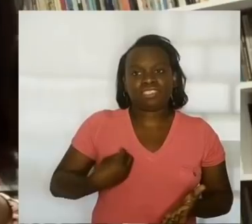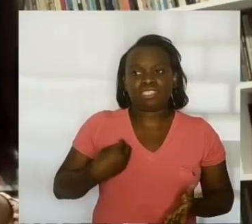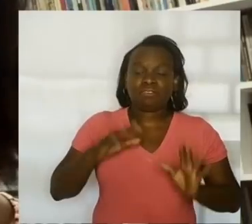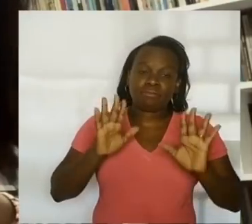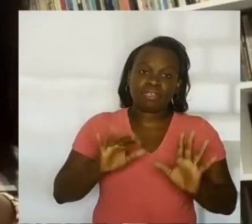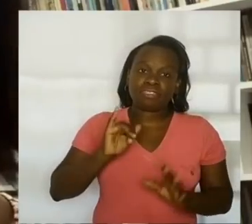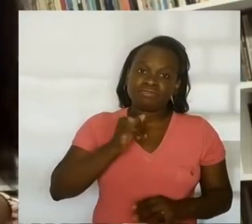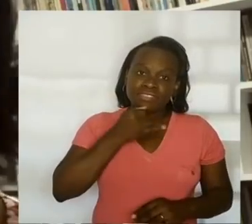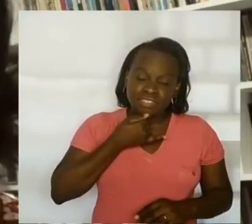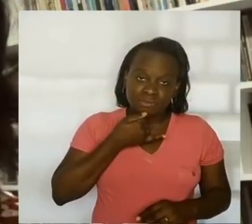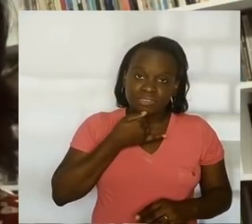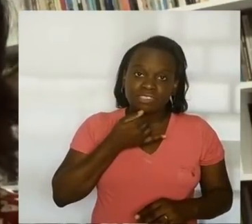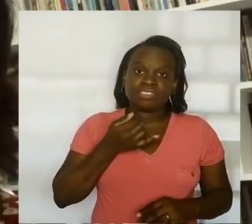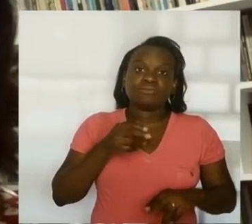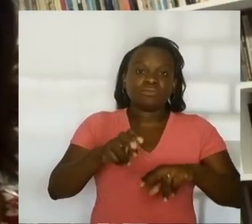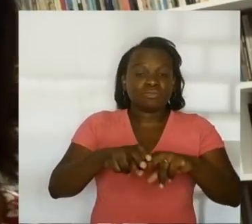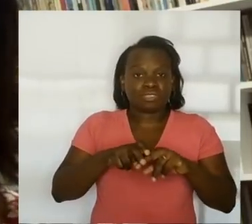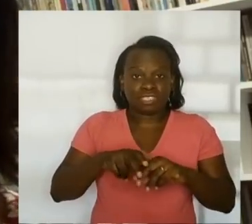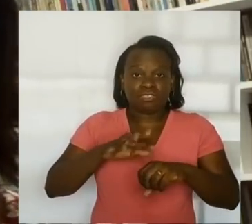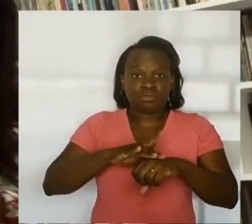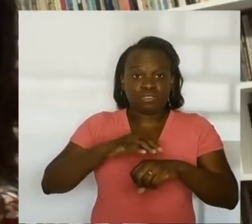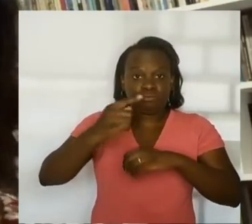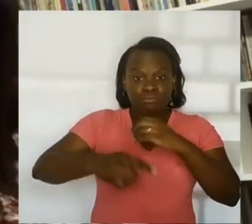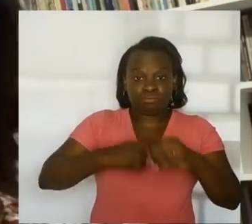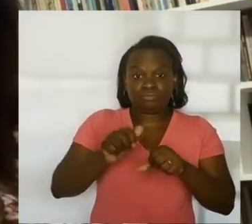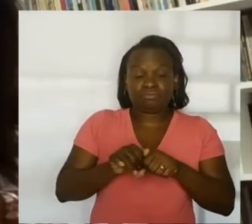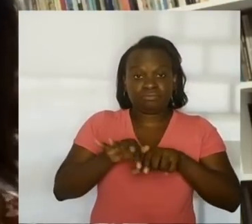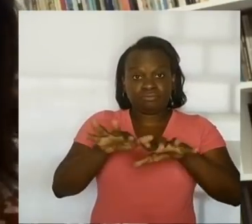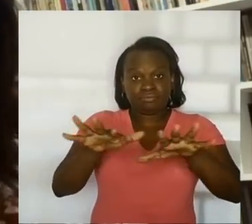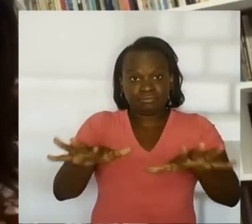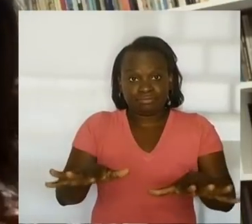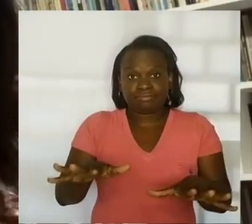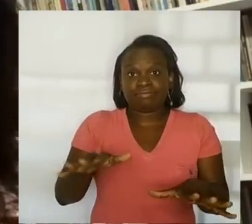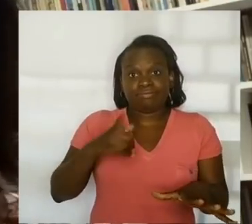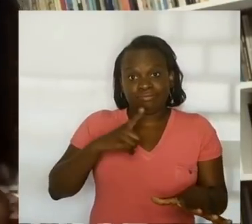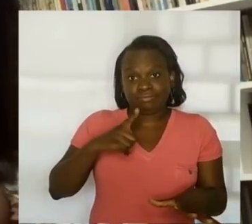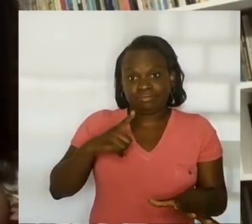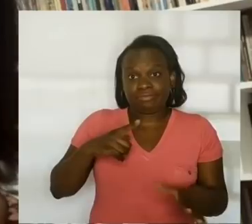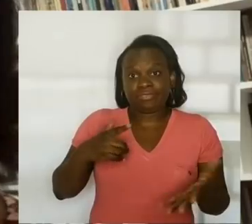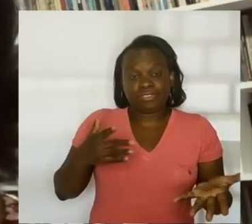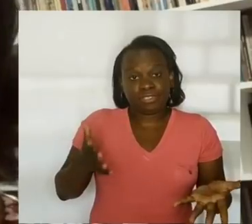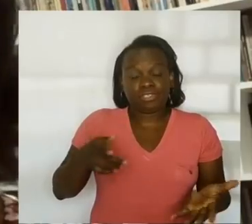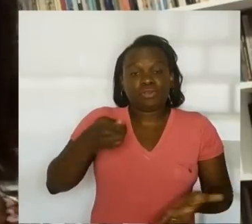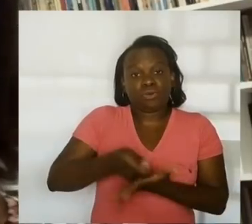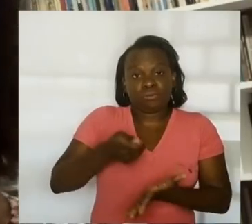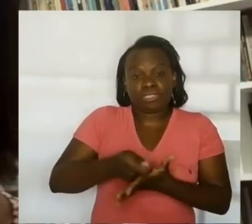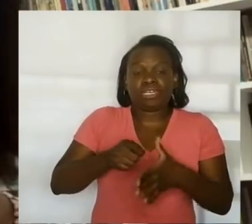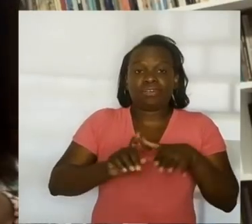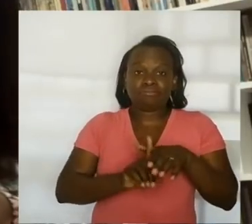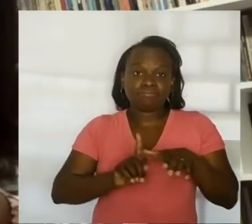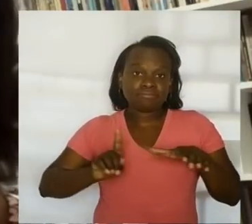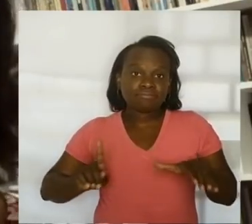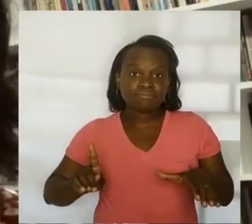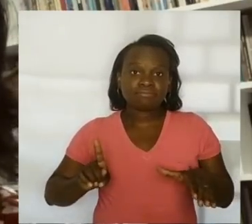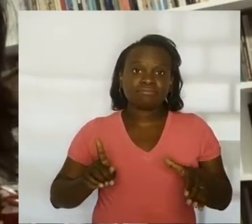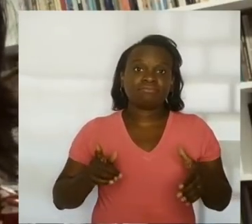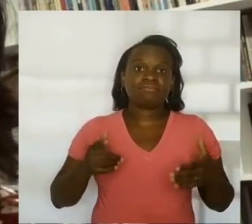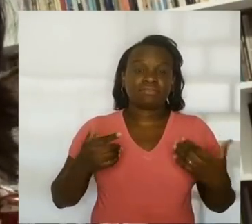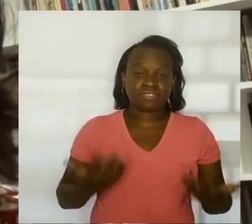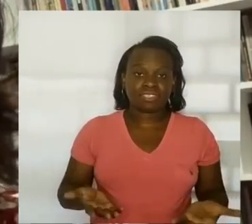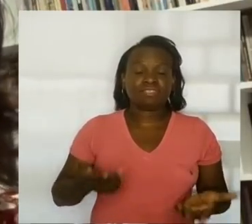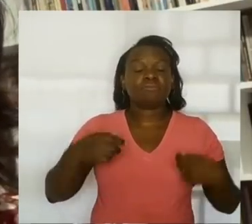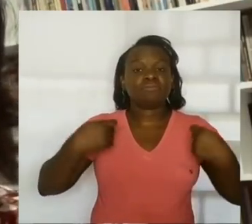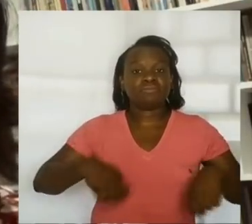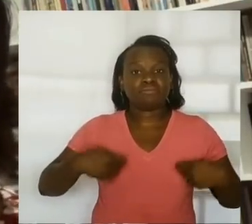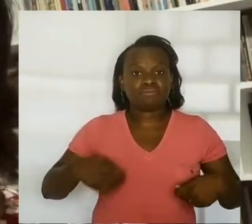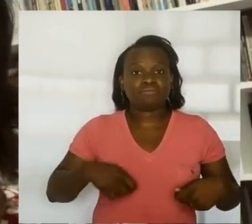mas infelizmente, tendo em vista a pandemia que exige isolamento, o nosso isolamento, né,